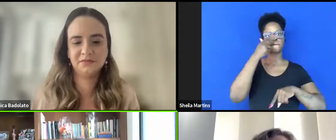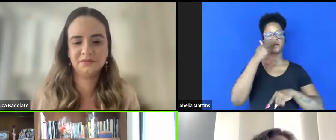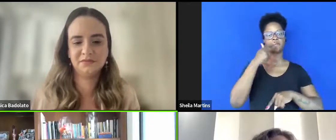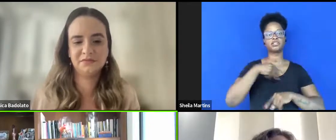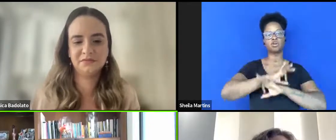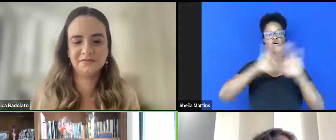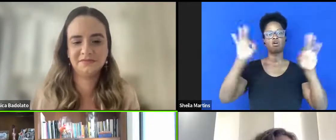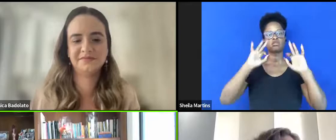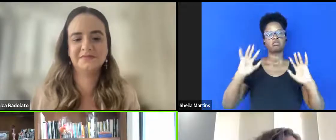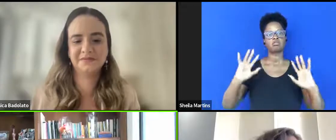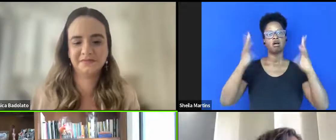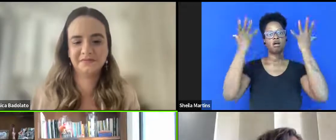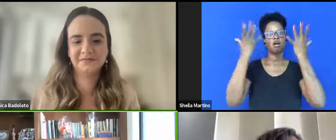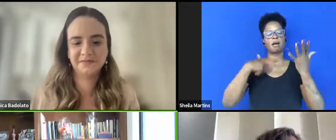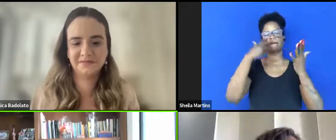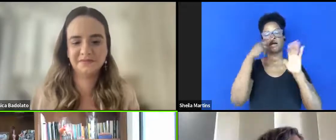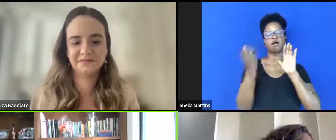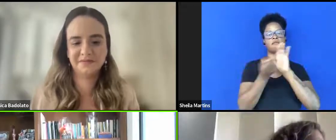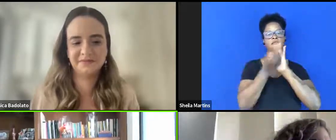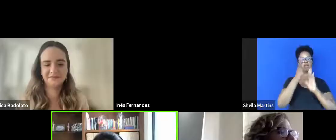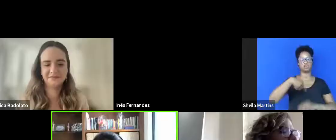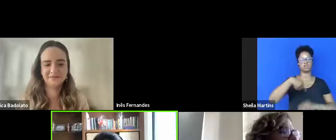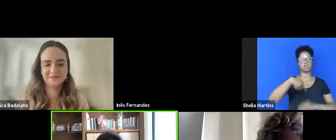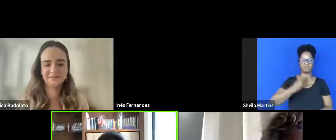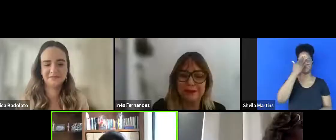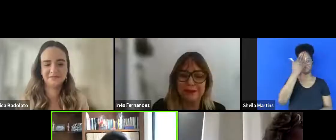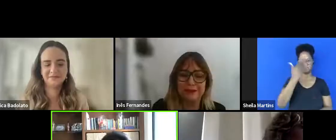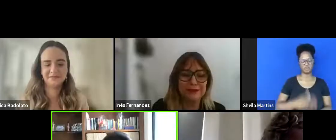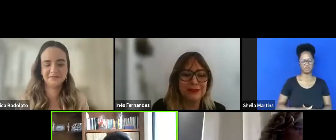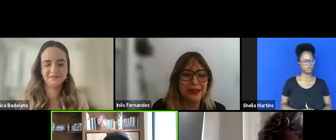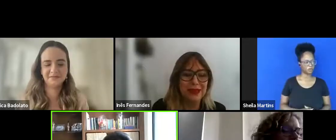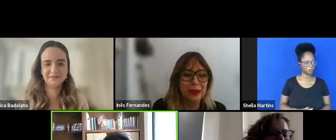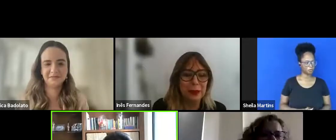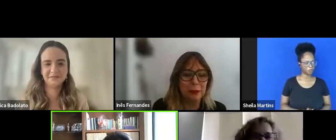que para a gente é marcante na nossa vida. Muito obrigada.